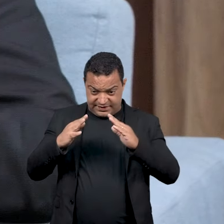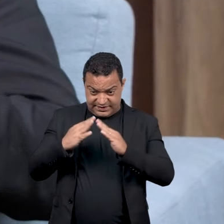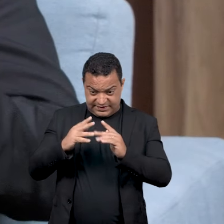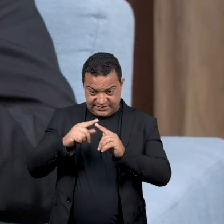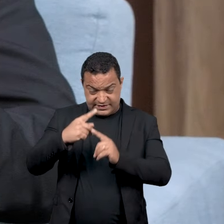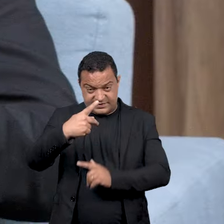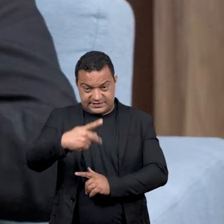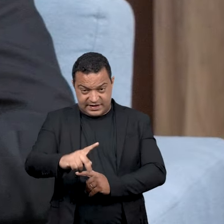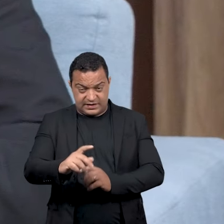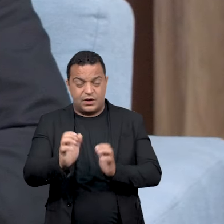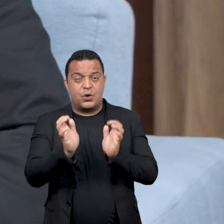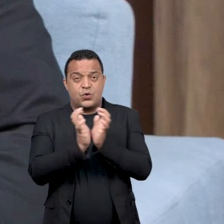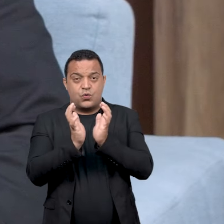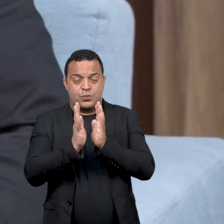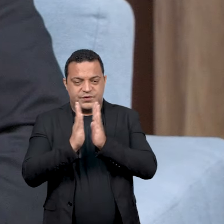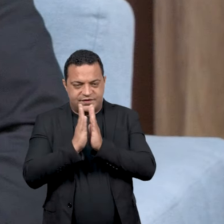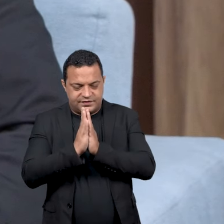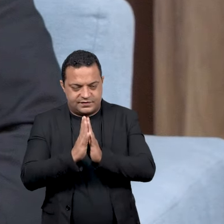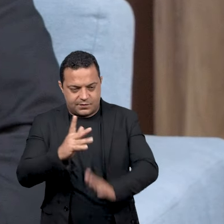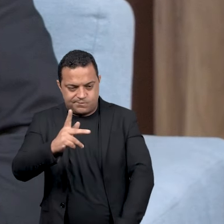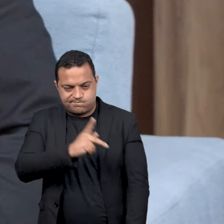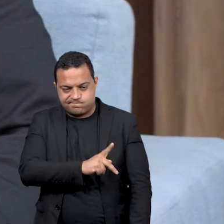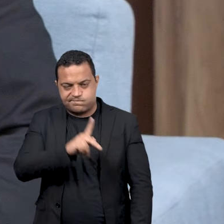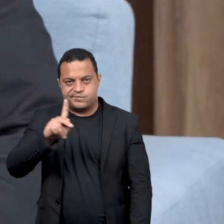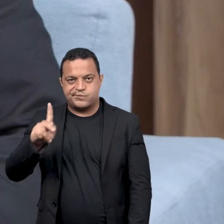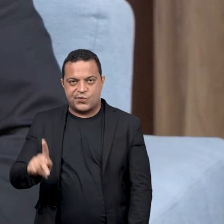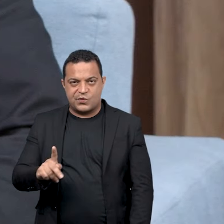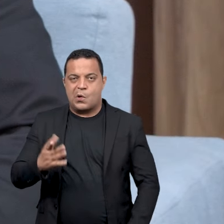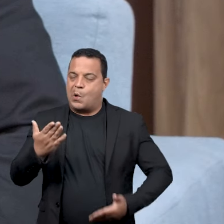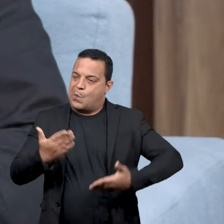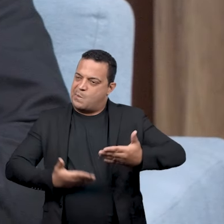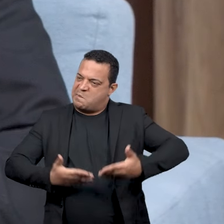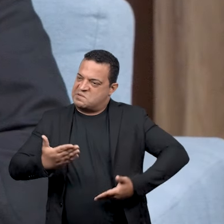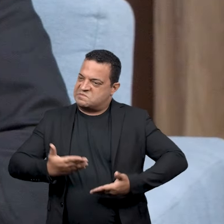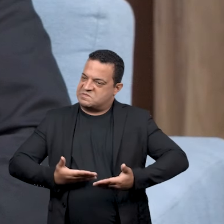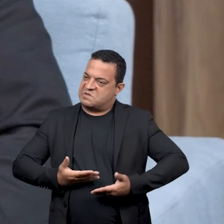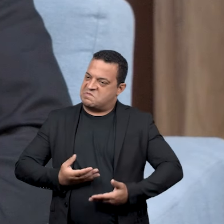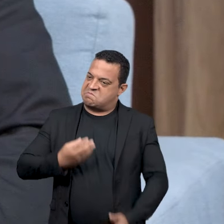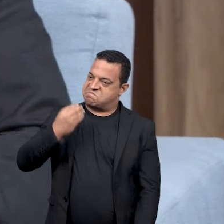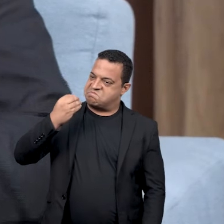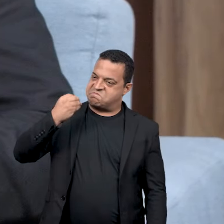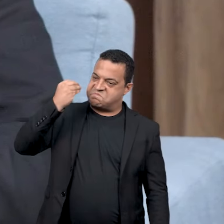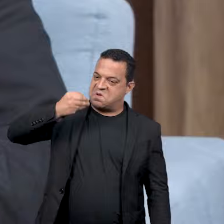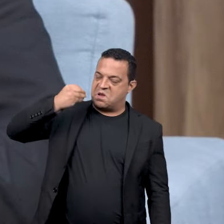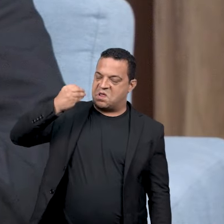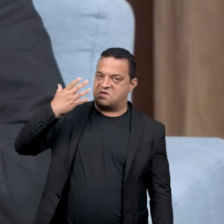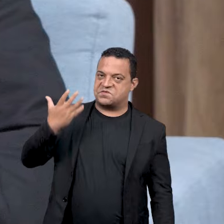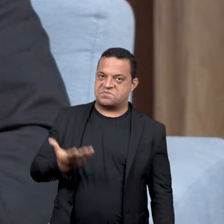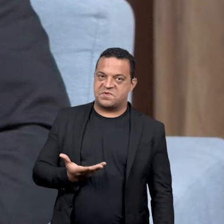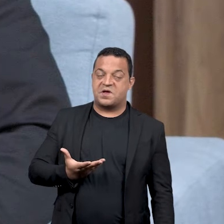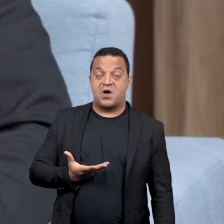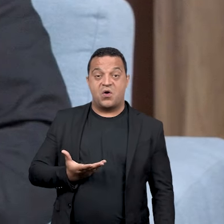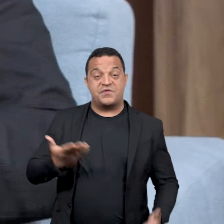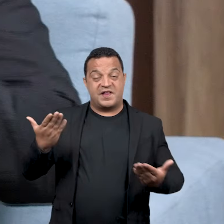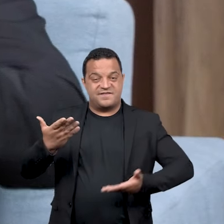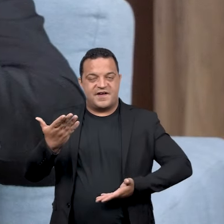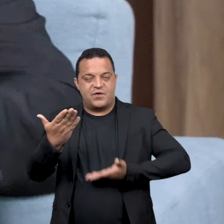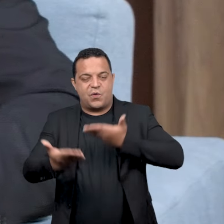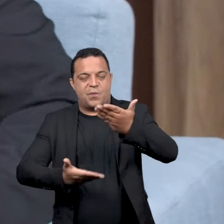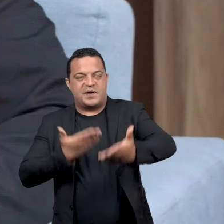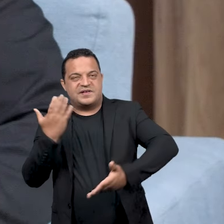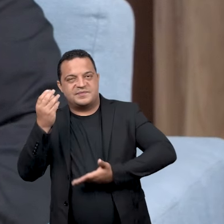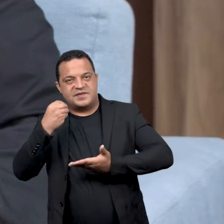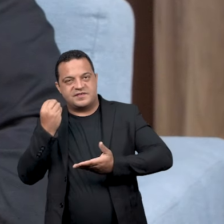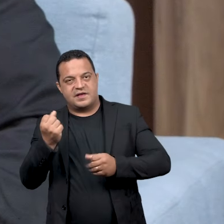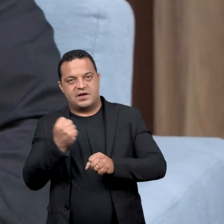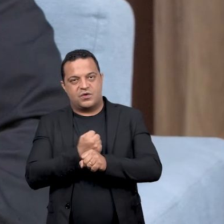de senhoras ali, do trabalho de senhoras, é do grupo de intercessão, é professora, uma serva de Deus que vai também